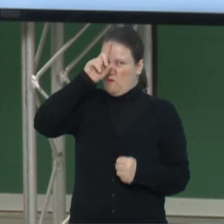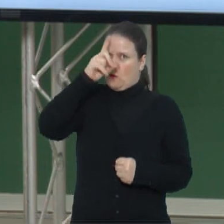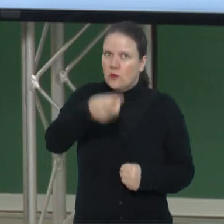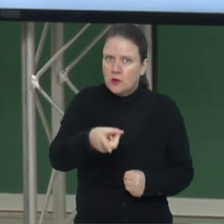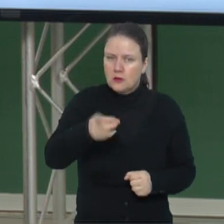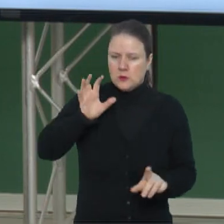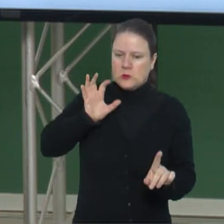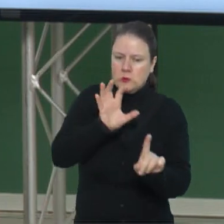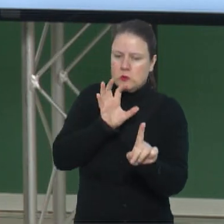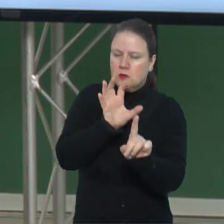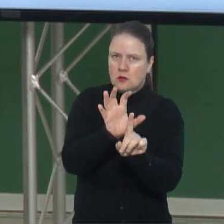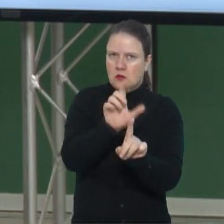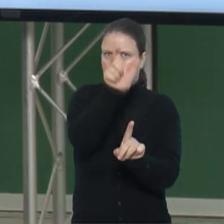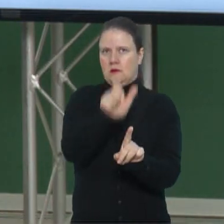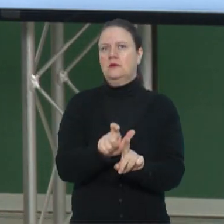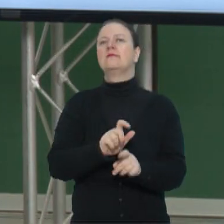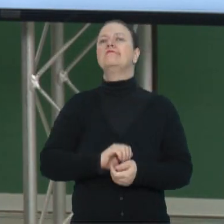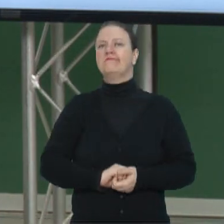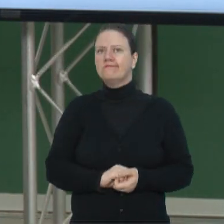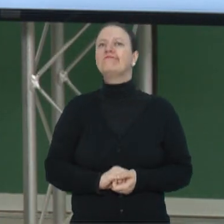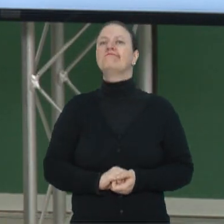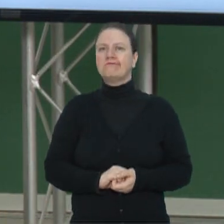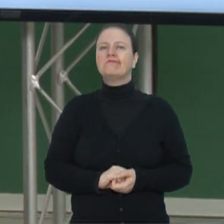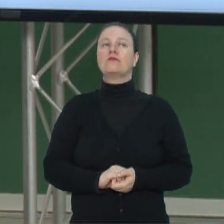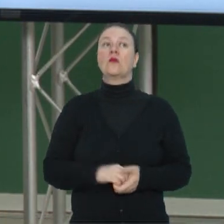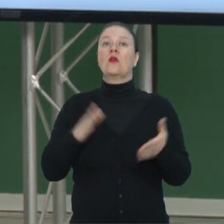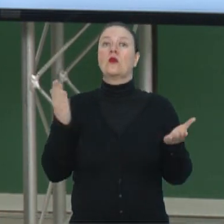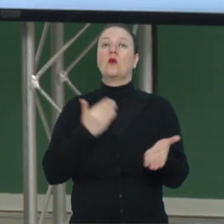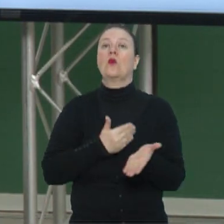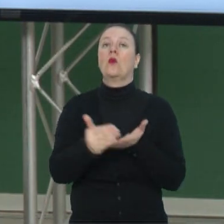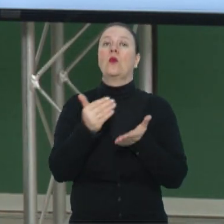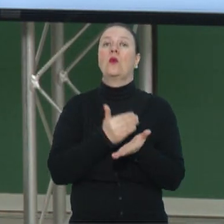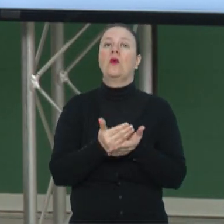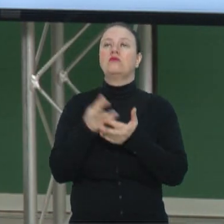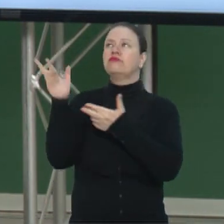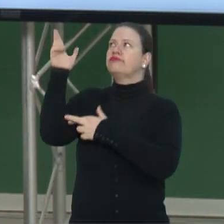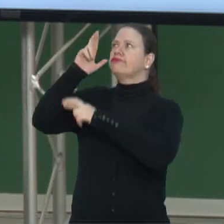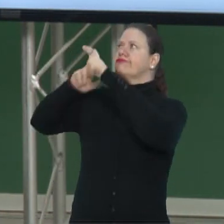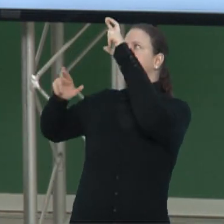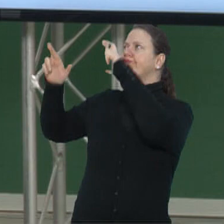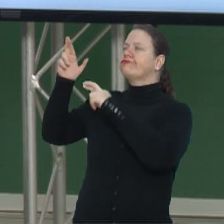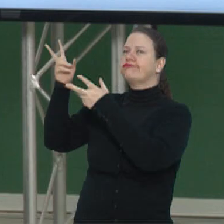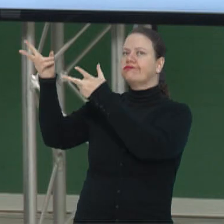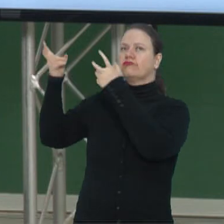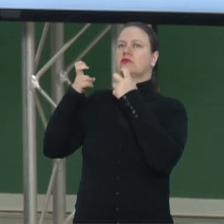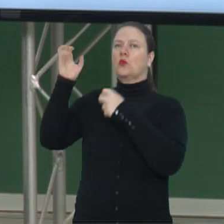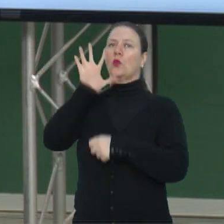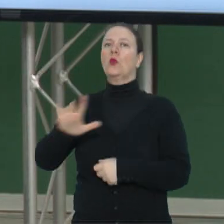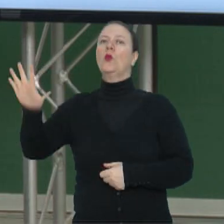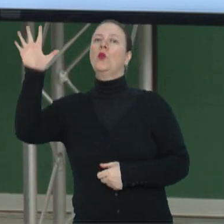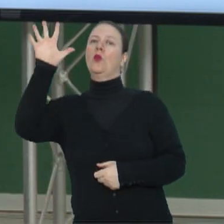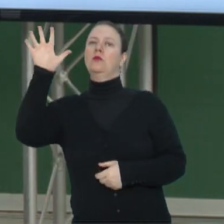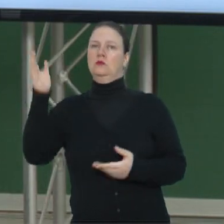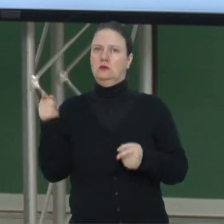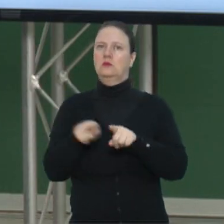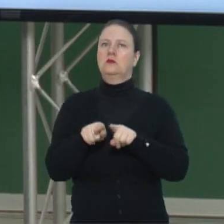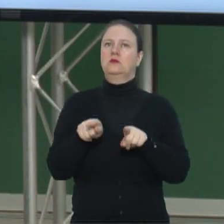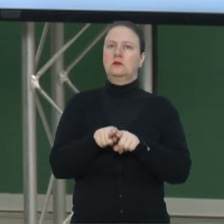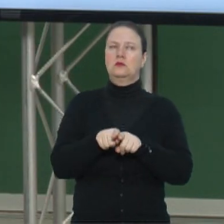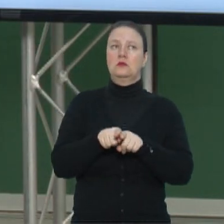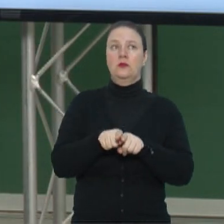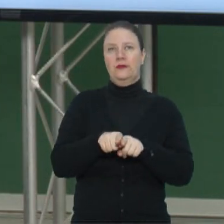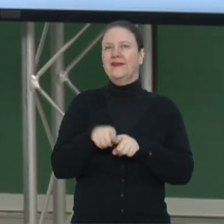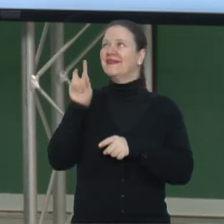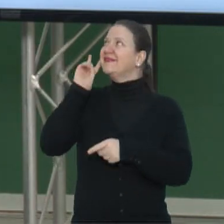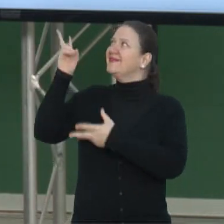consumidor. Então, aqui, a gente vai começar analisando a parte não verbal, a parte da figura. Então, a gente vê ali um